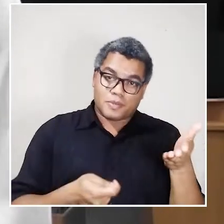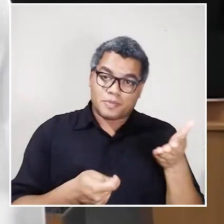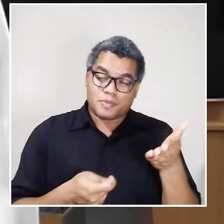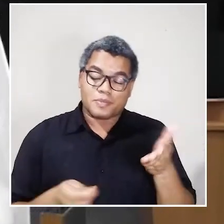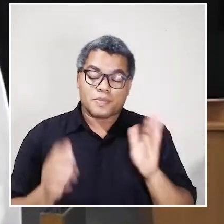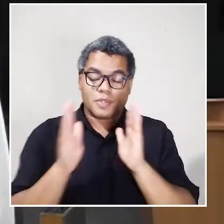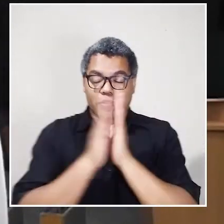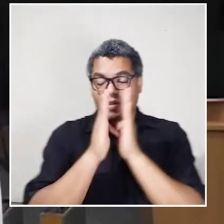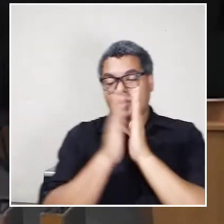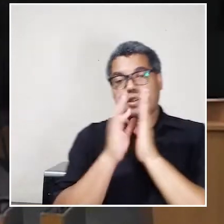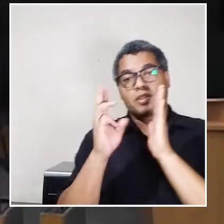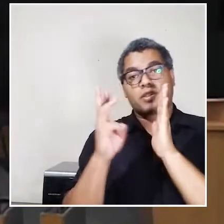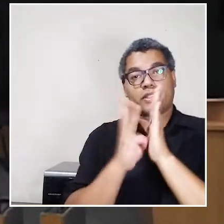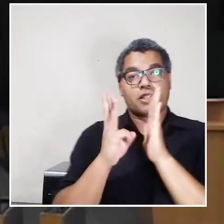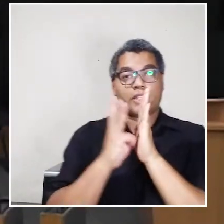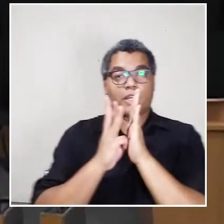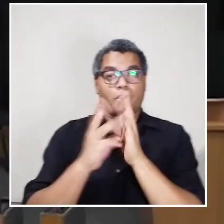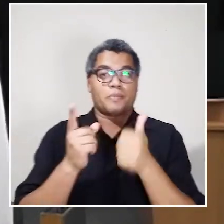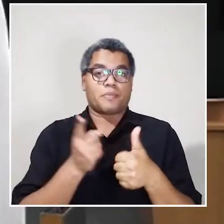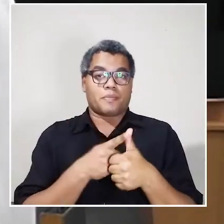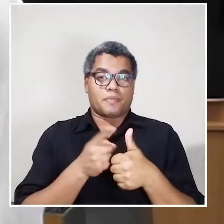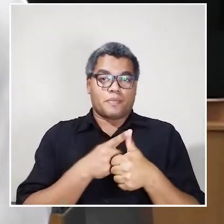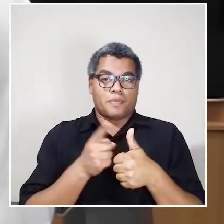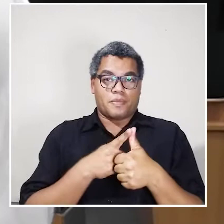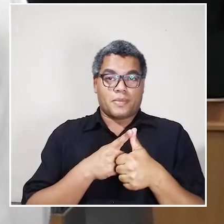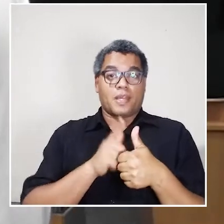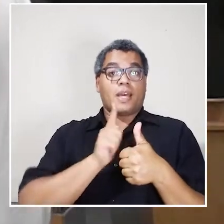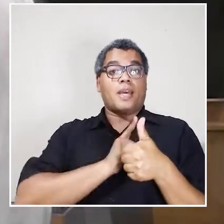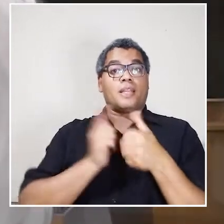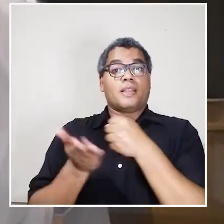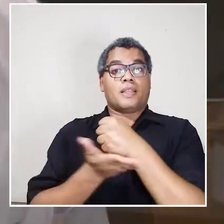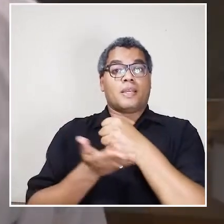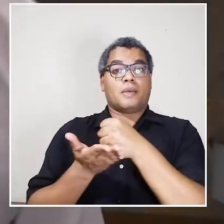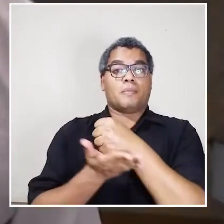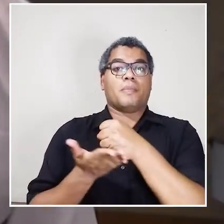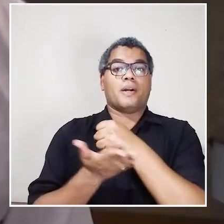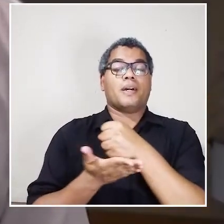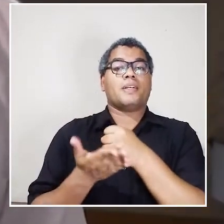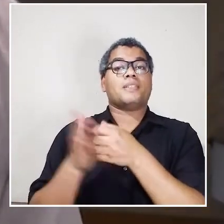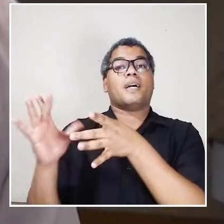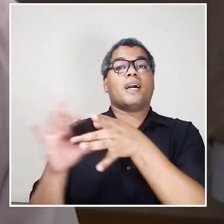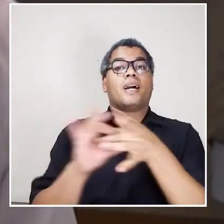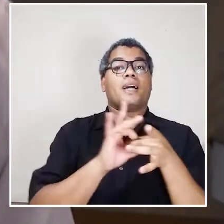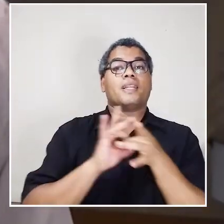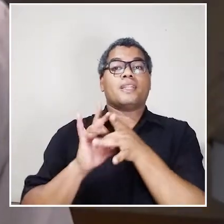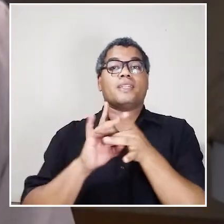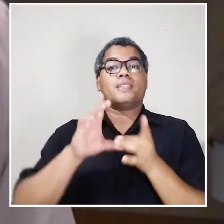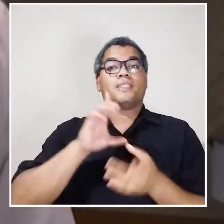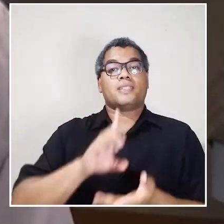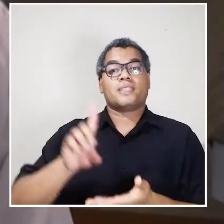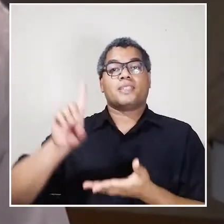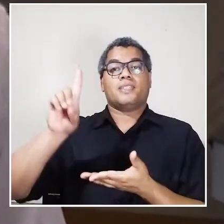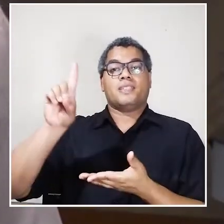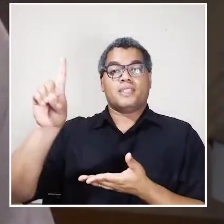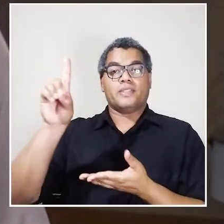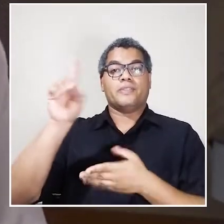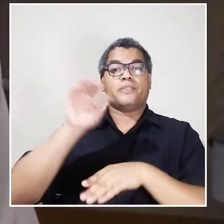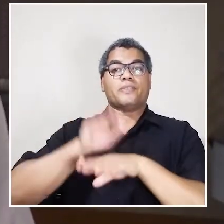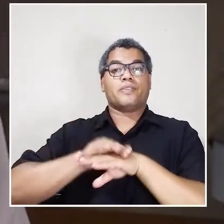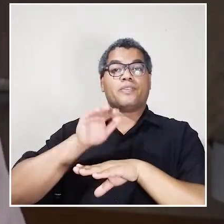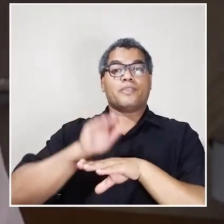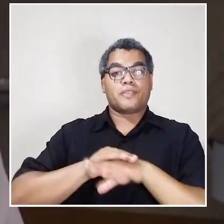que a oração de Daniel, primeiro de tudo, tem por base a aliança que o